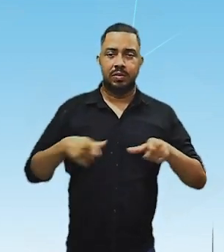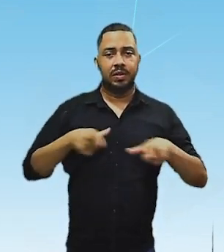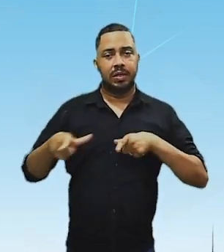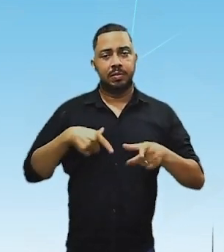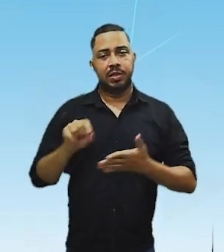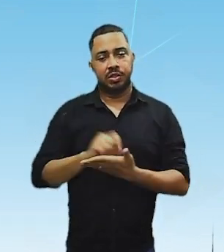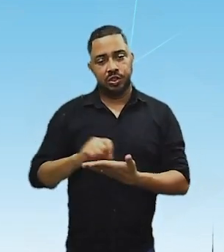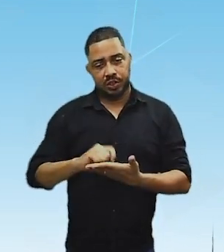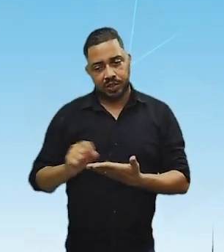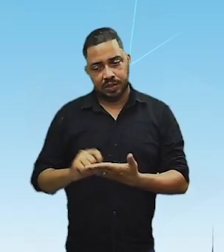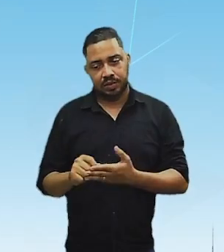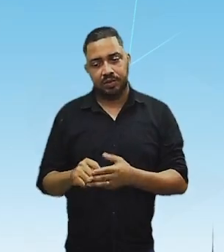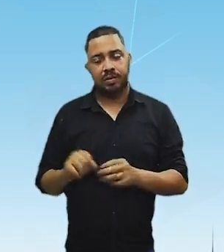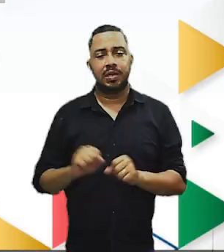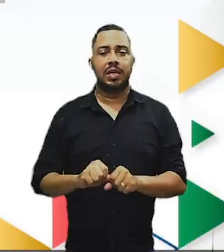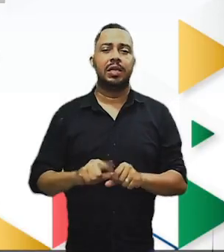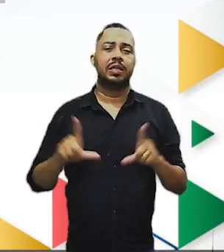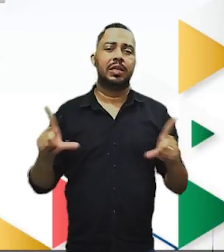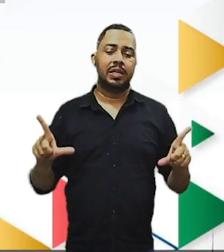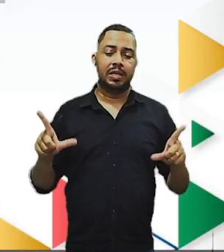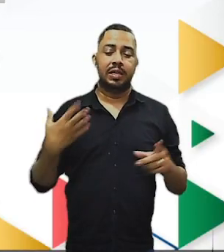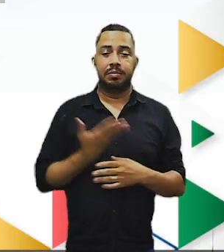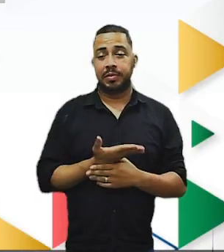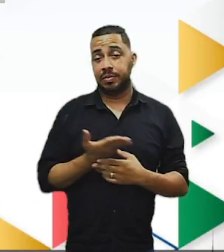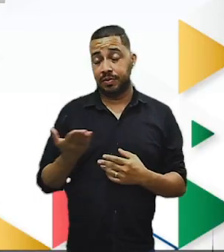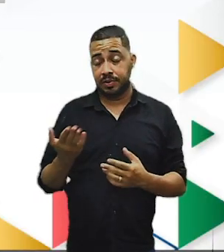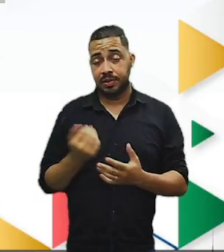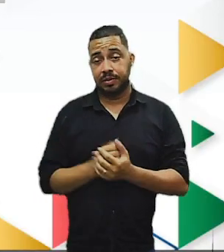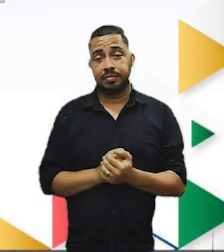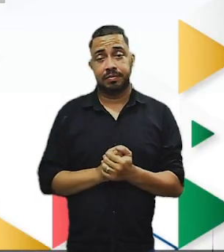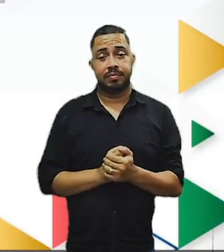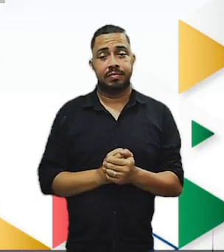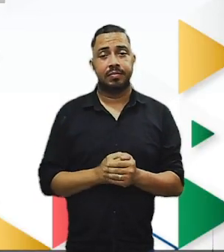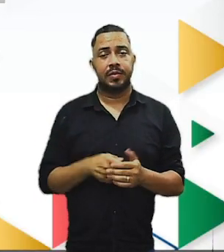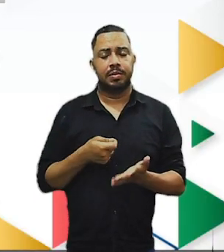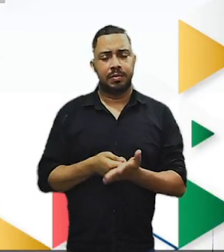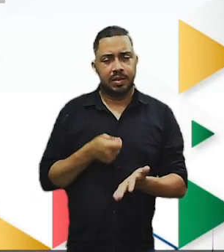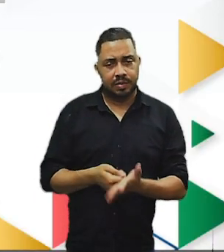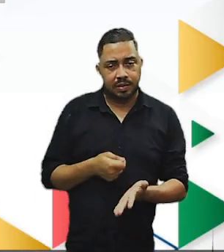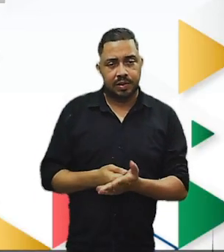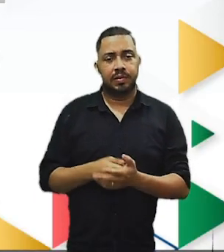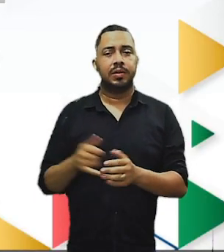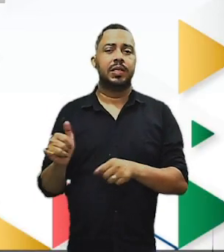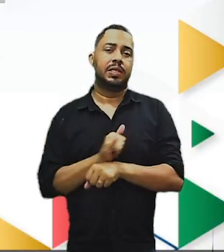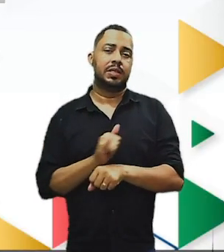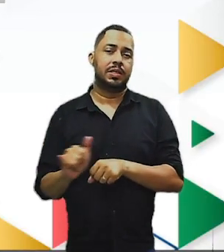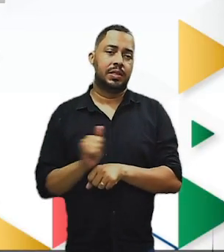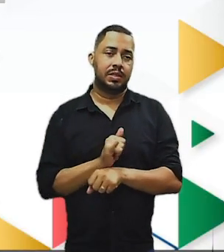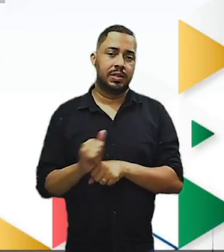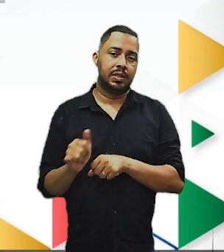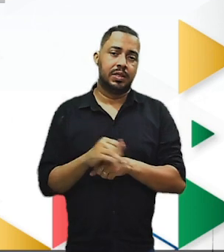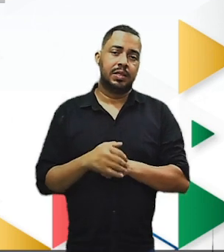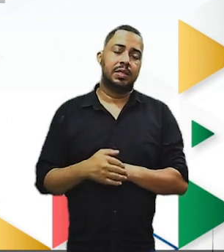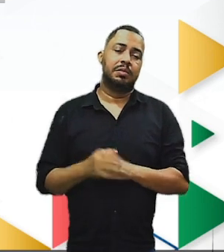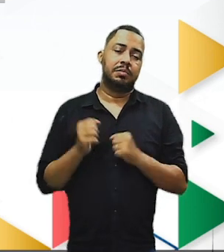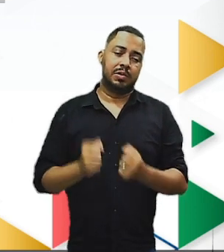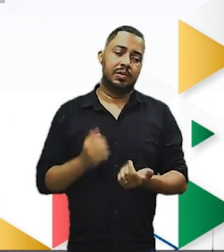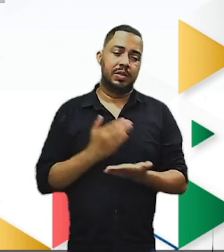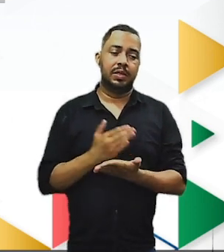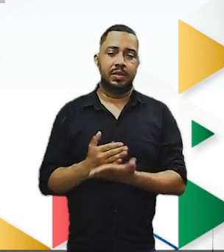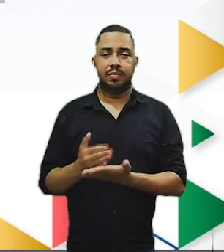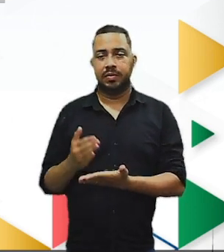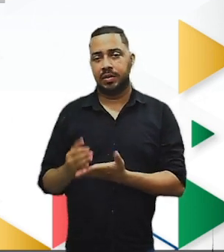escrito. Na tela, trago para vocês aqui. Persuadir é uma estratégia que pode ser dividida em